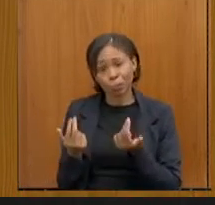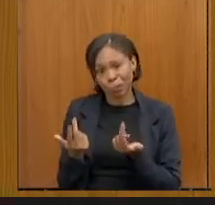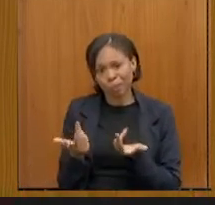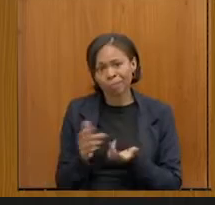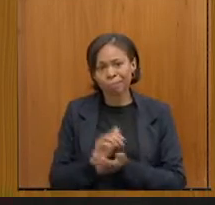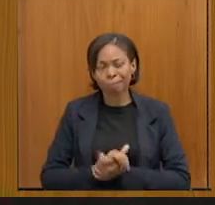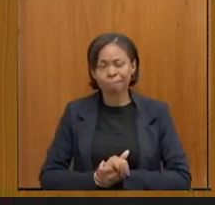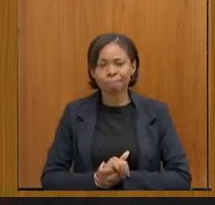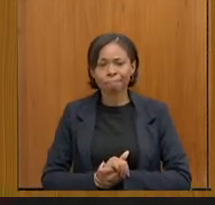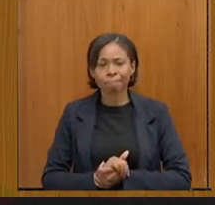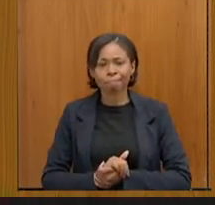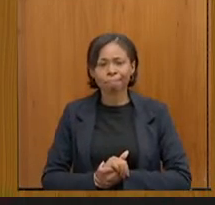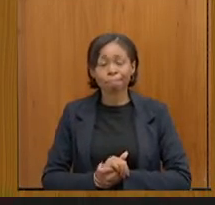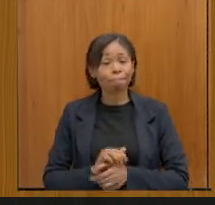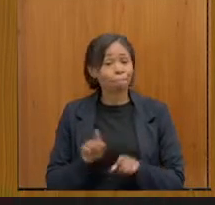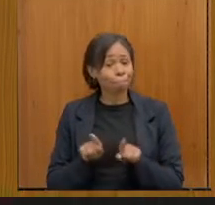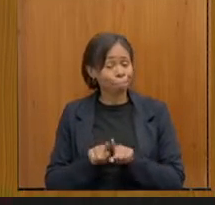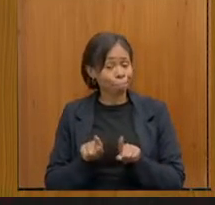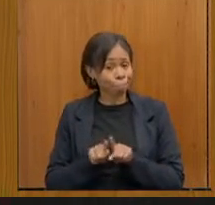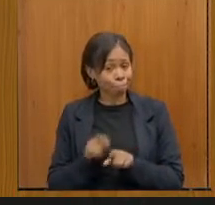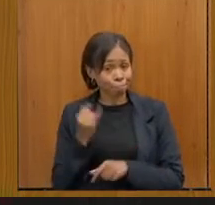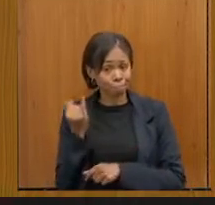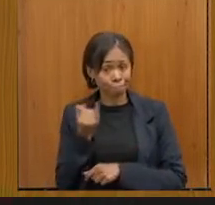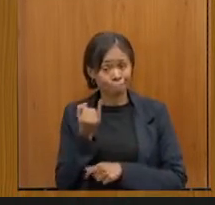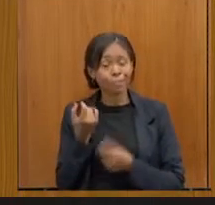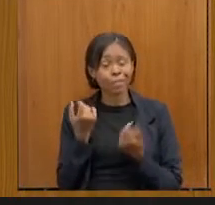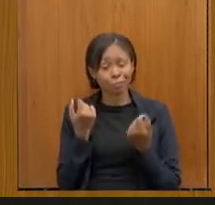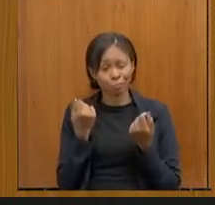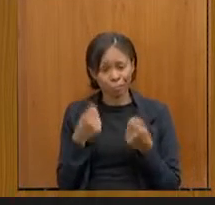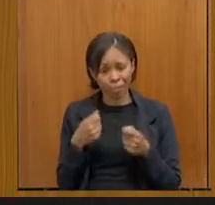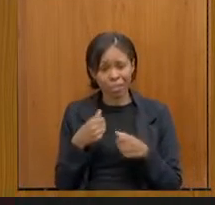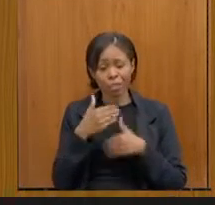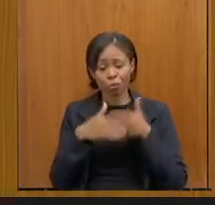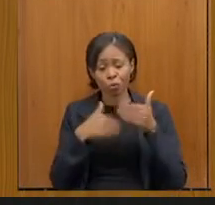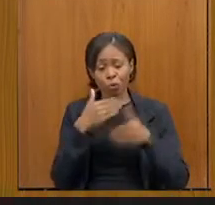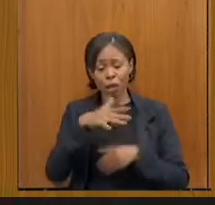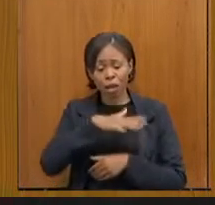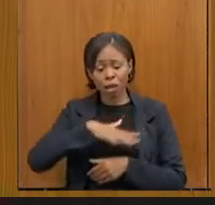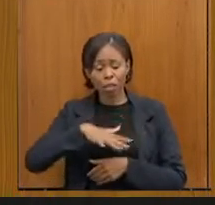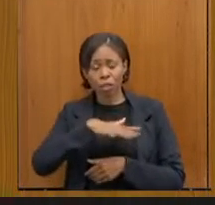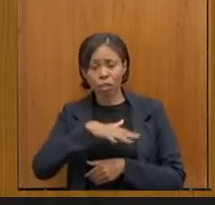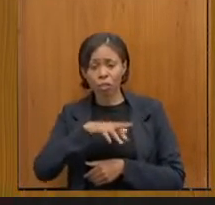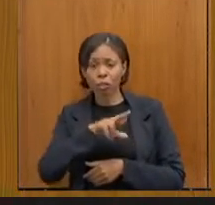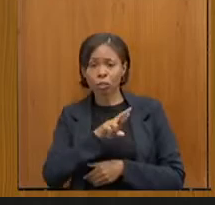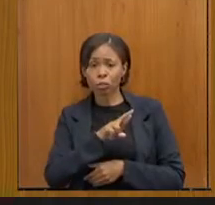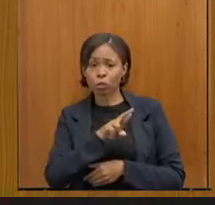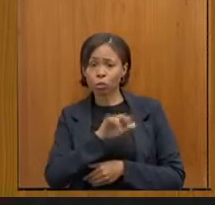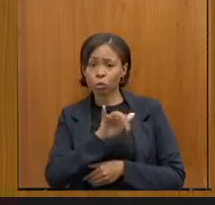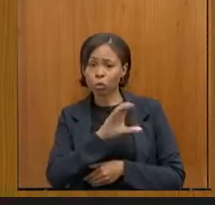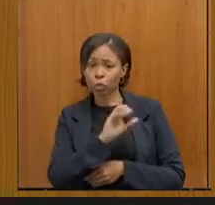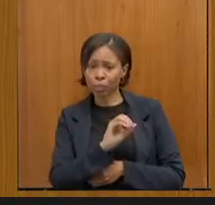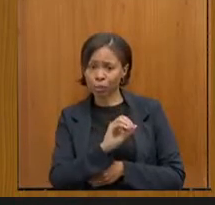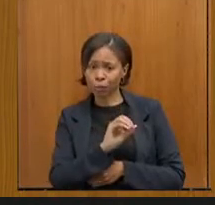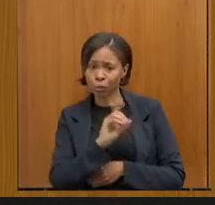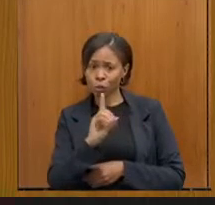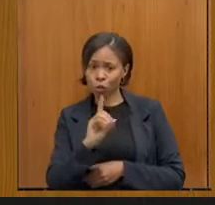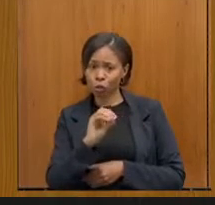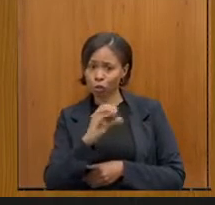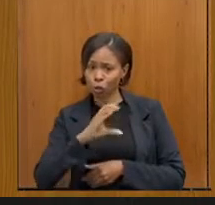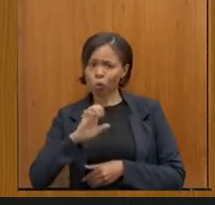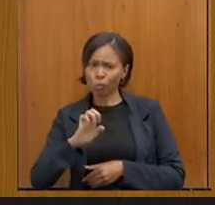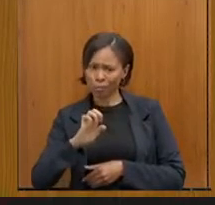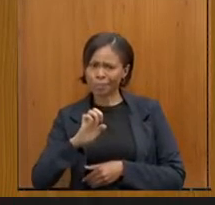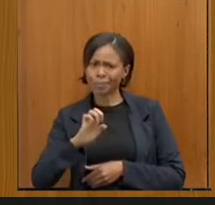destacar a importância de buscarmos desenvolver a região do Rio Doce a nossa região do doce a